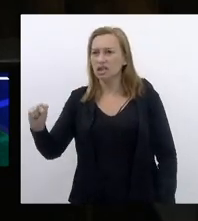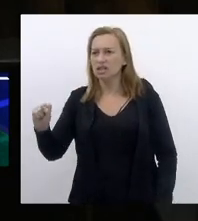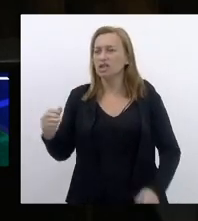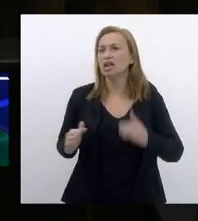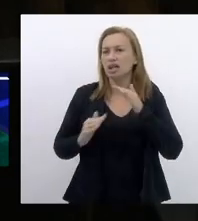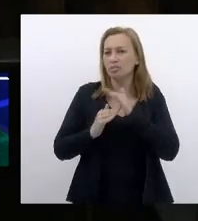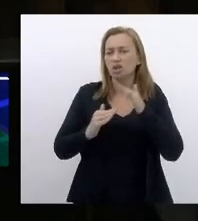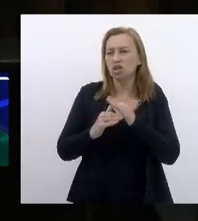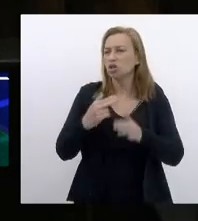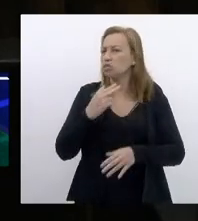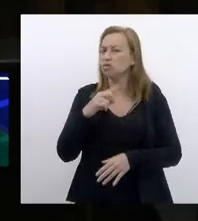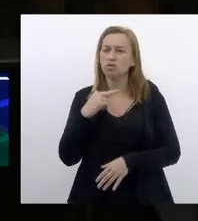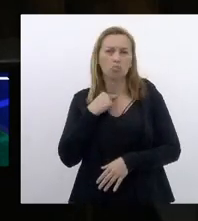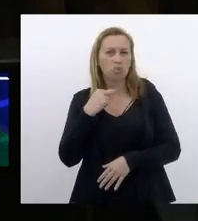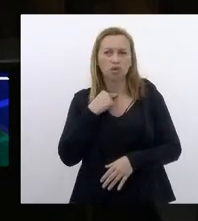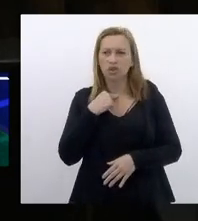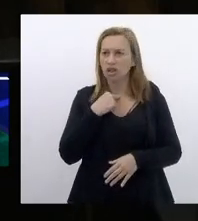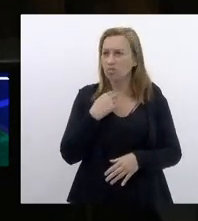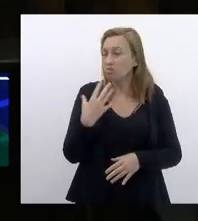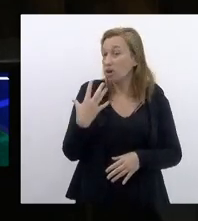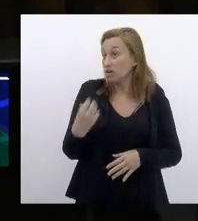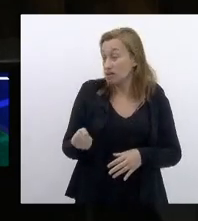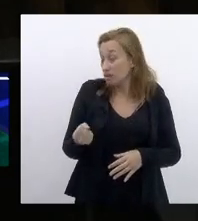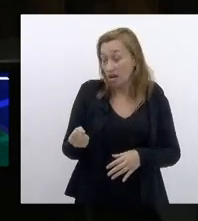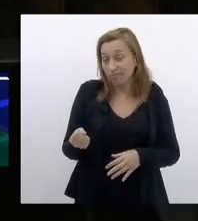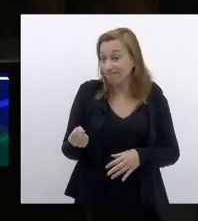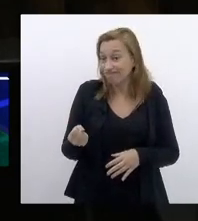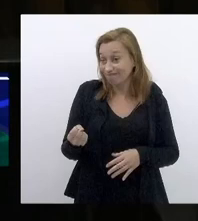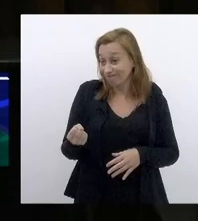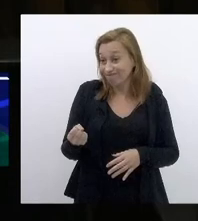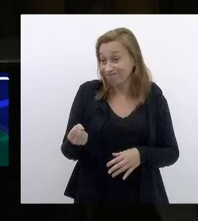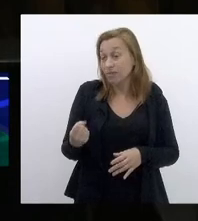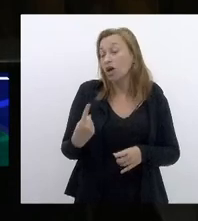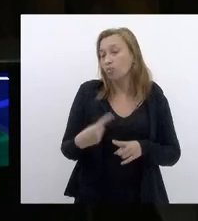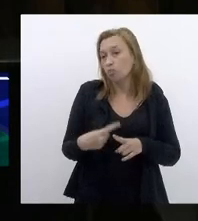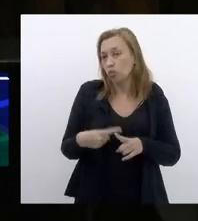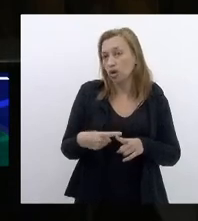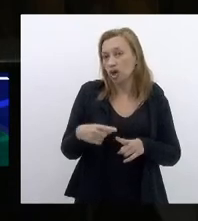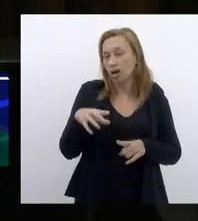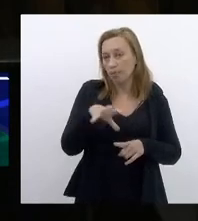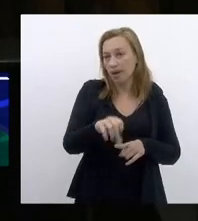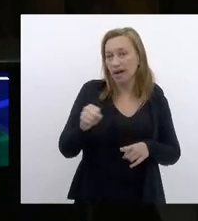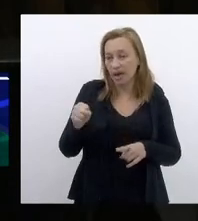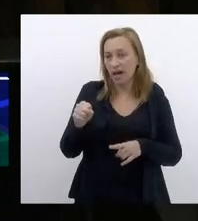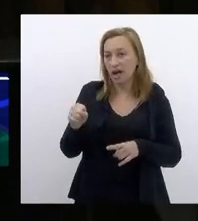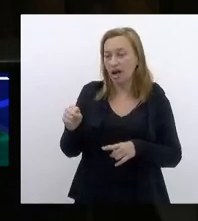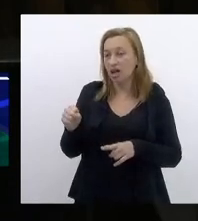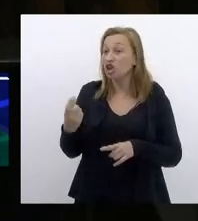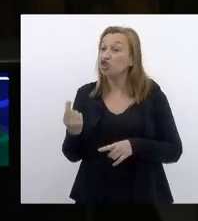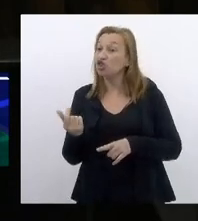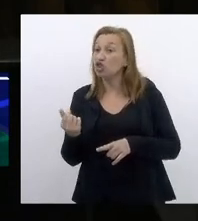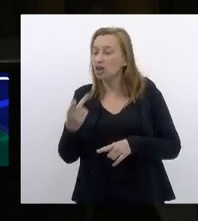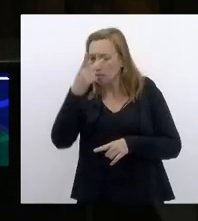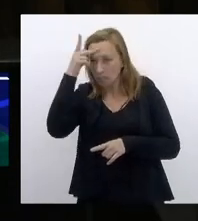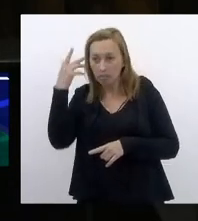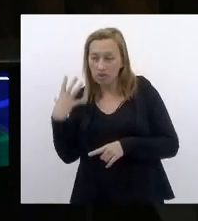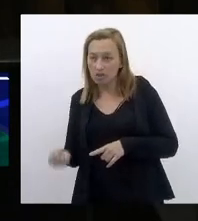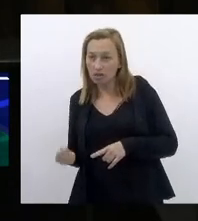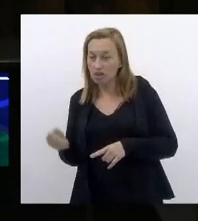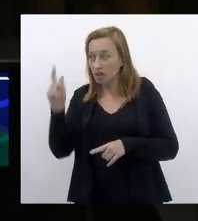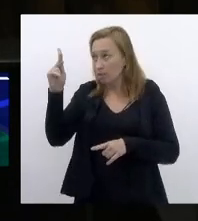que nós não podemos acatar de jeito nenhum, porque é pegar da aposentada e pensionista que ganha